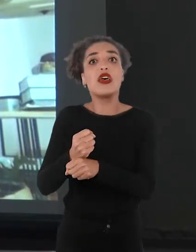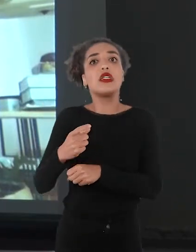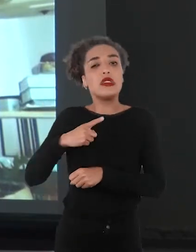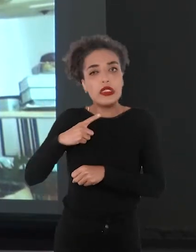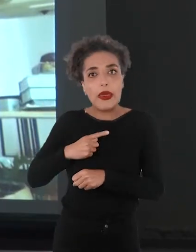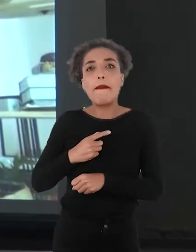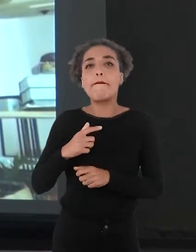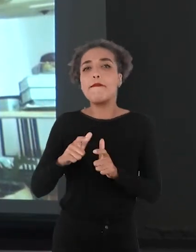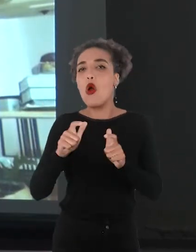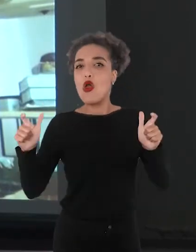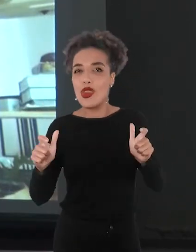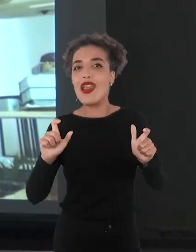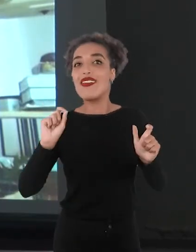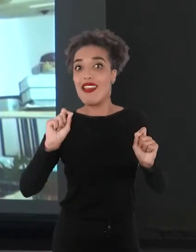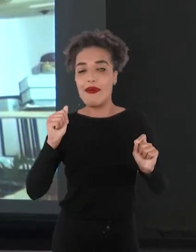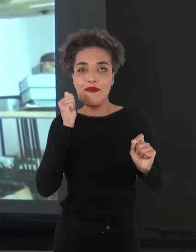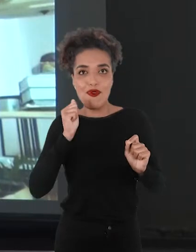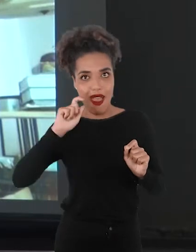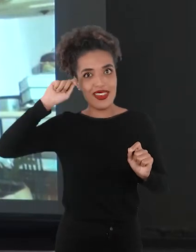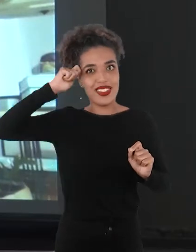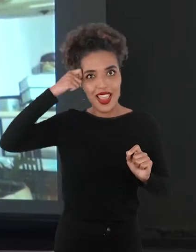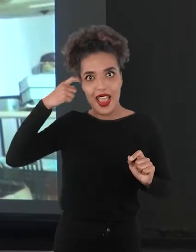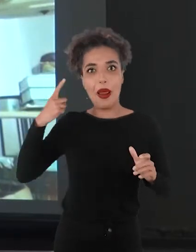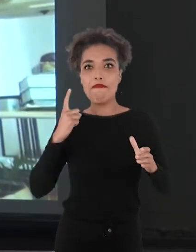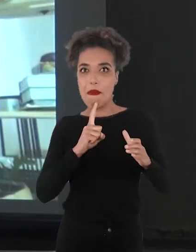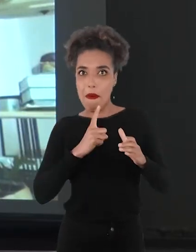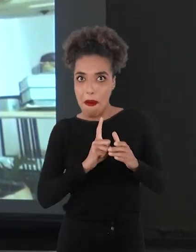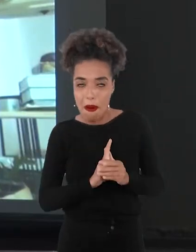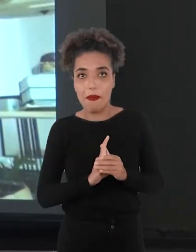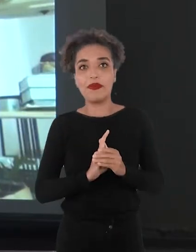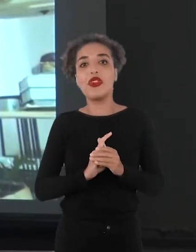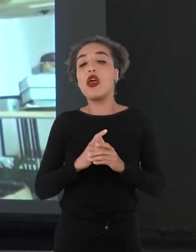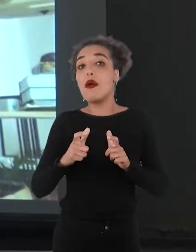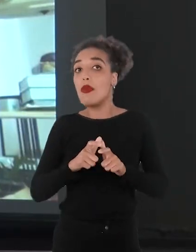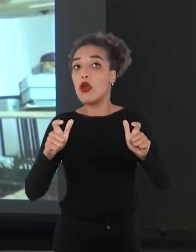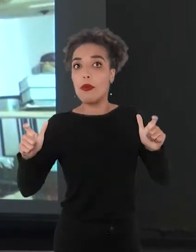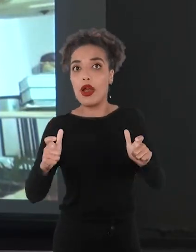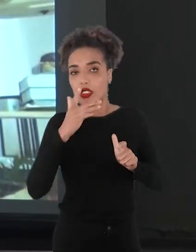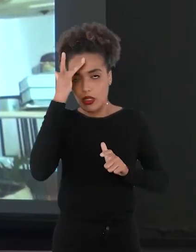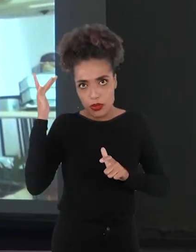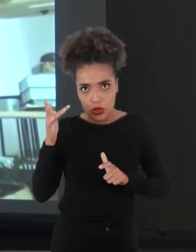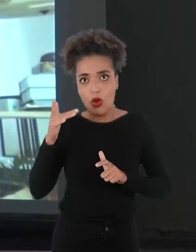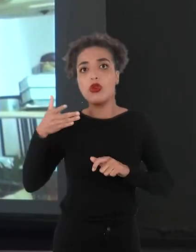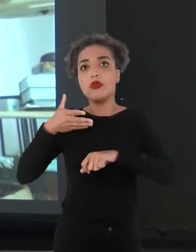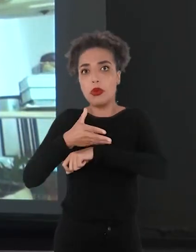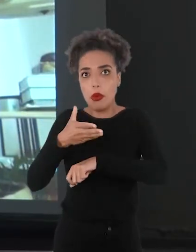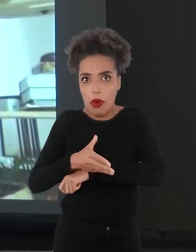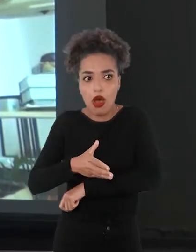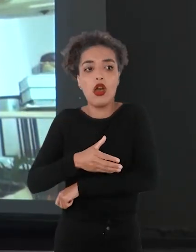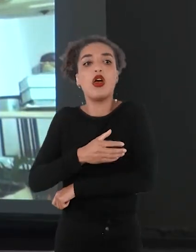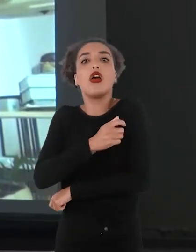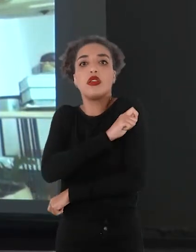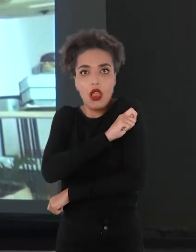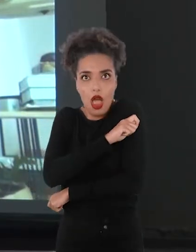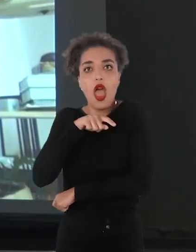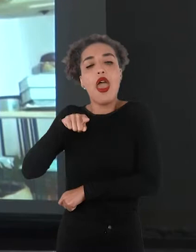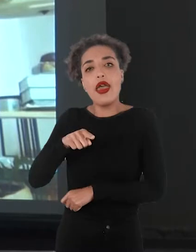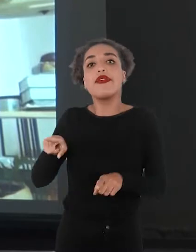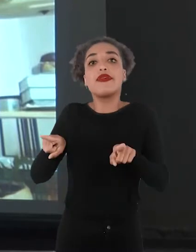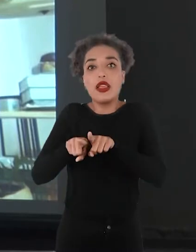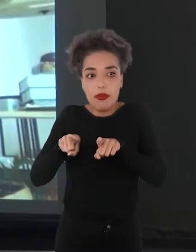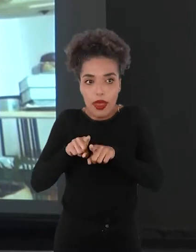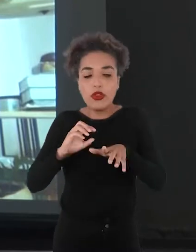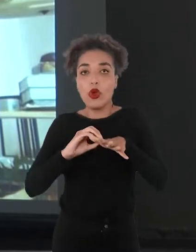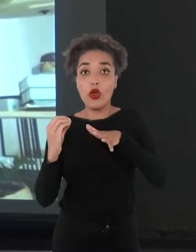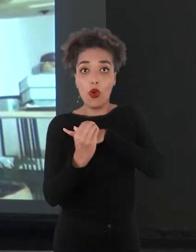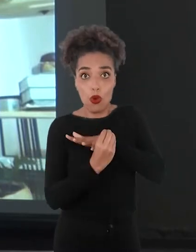por mulheres negras. A maior parte do público discente da UFRB é também do Recôncavo da Bahia. É